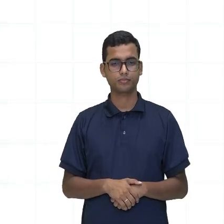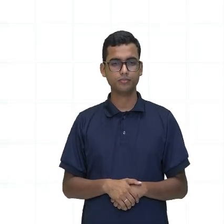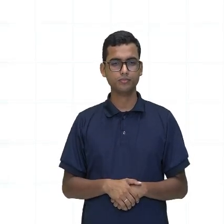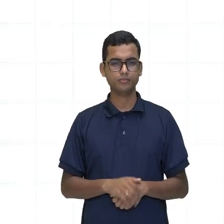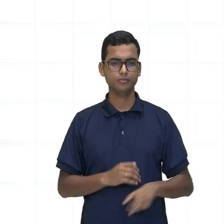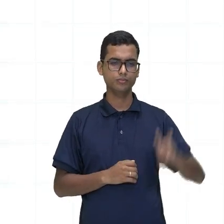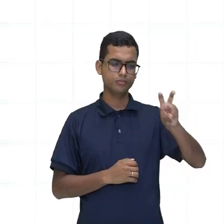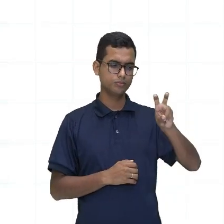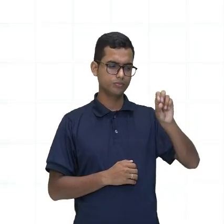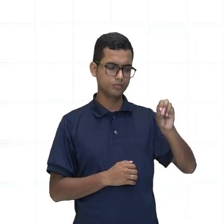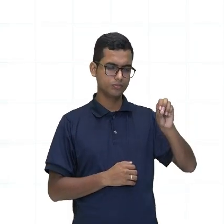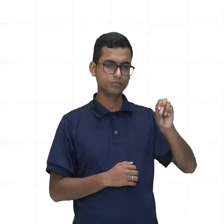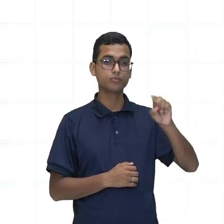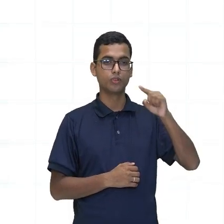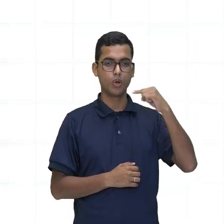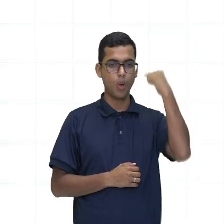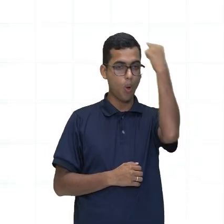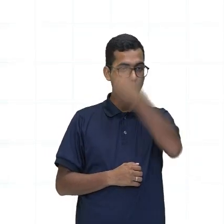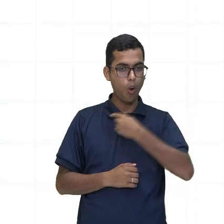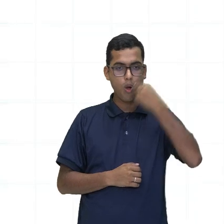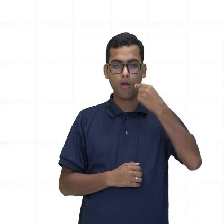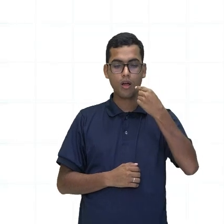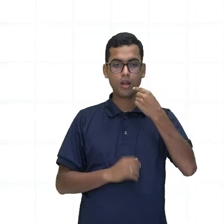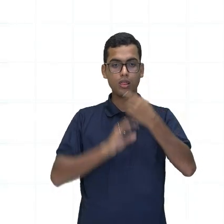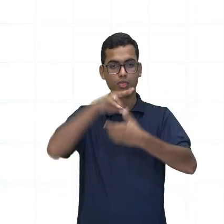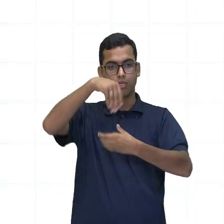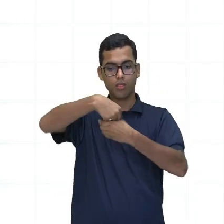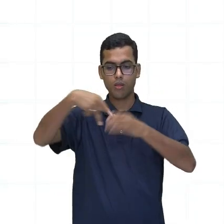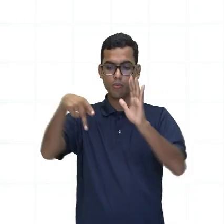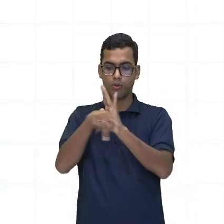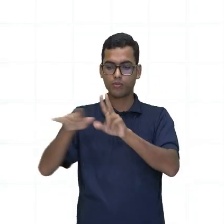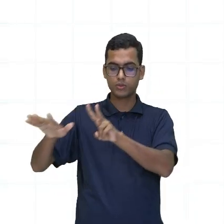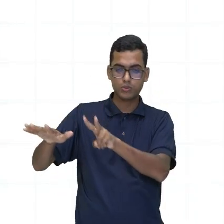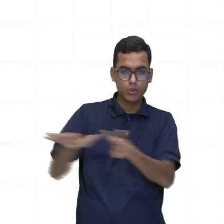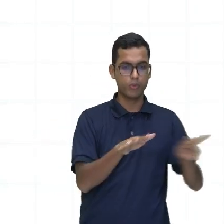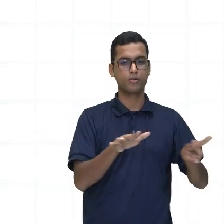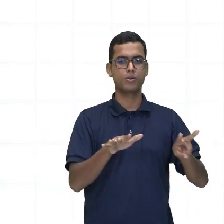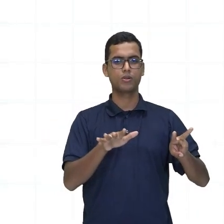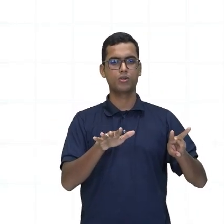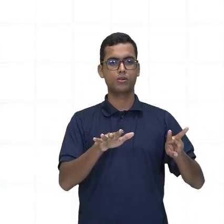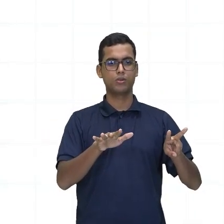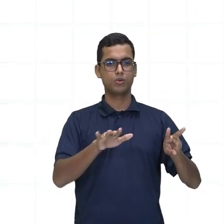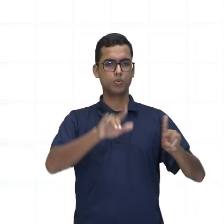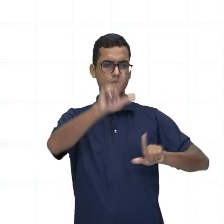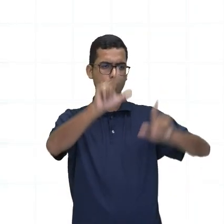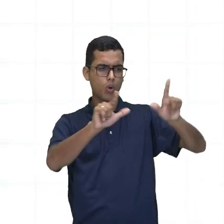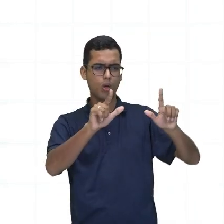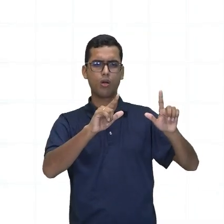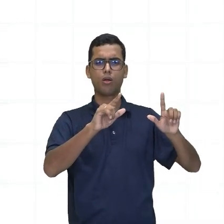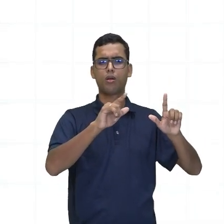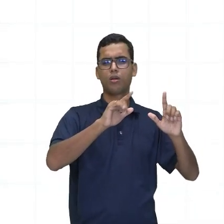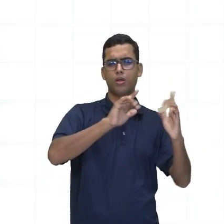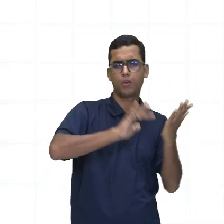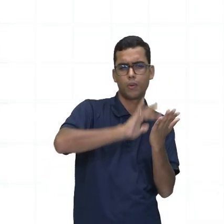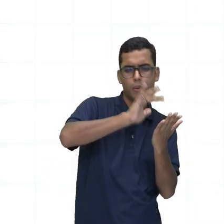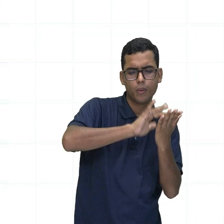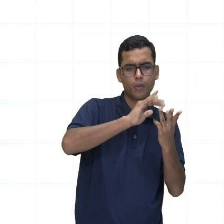por semana em frente de telas, não apenas celulares, tá, pessoal? Telas, como eu falei, é